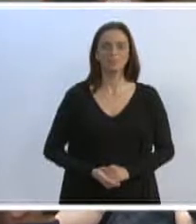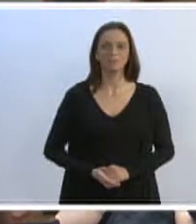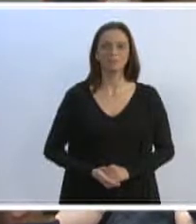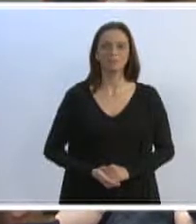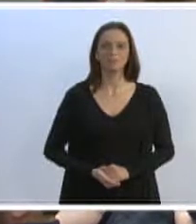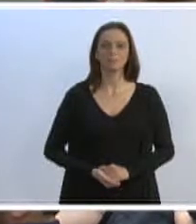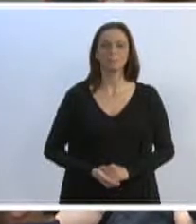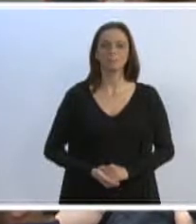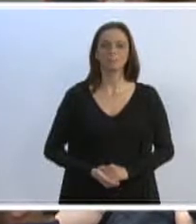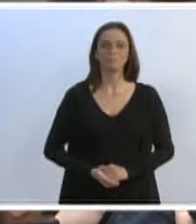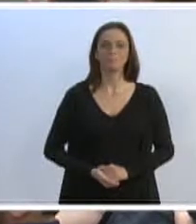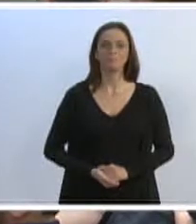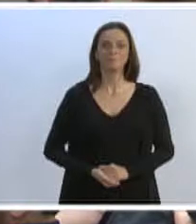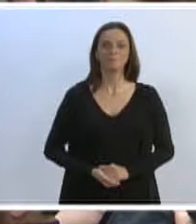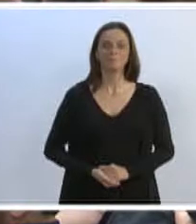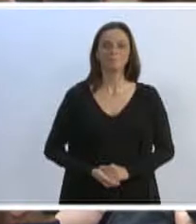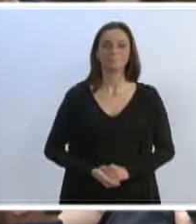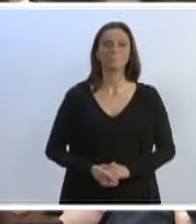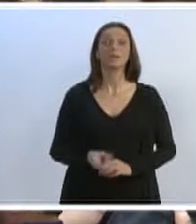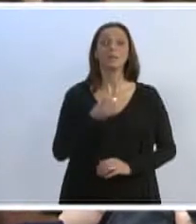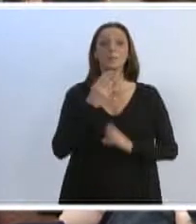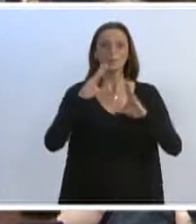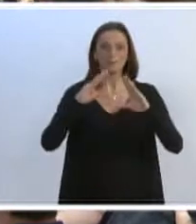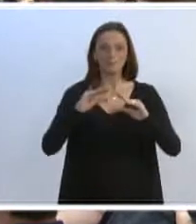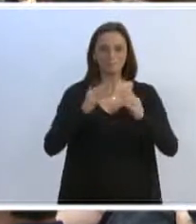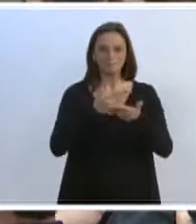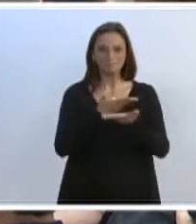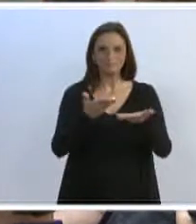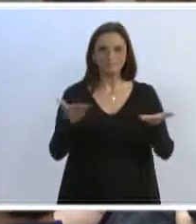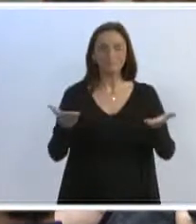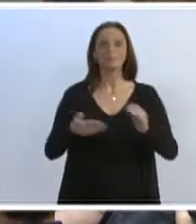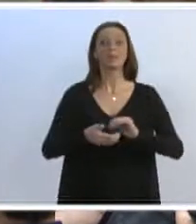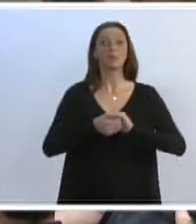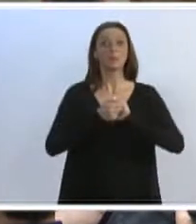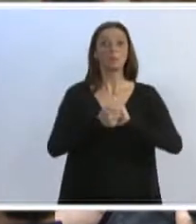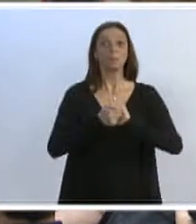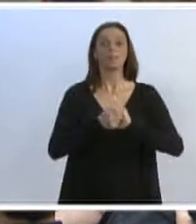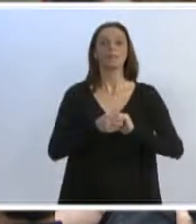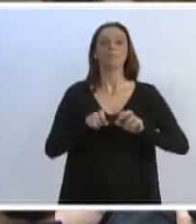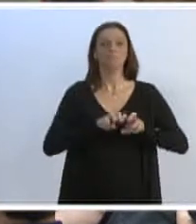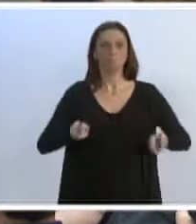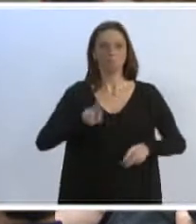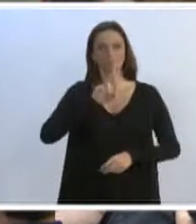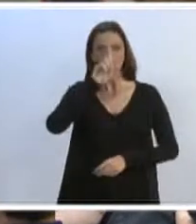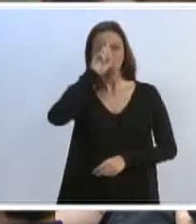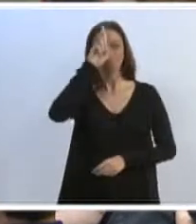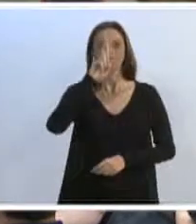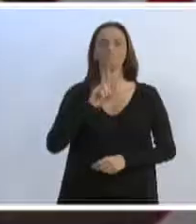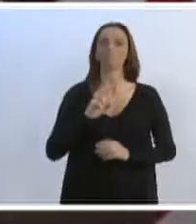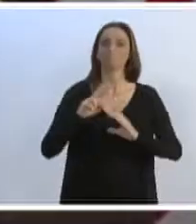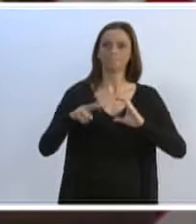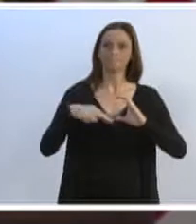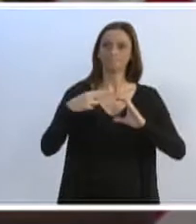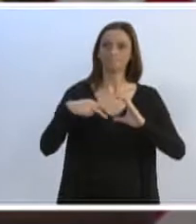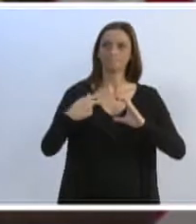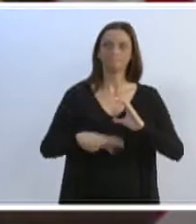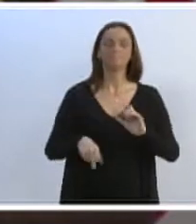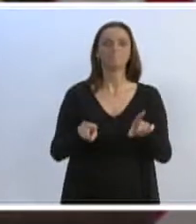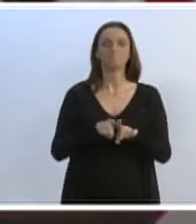seu nome é homenagem a todos os demais colaboradores. Dr. Enéas Atanásio, o carinho e o reconhecimento da cidade de Blumenau pela